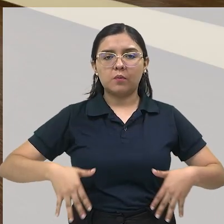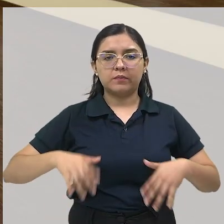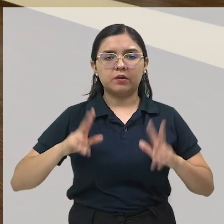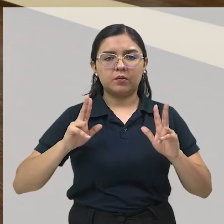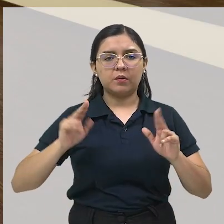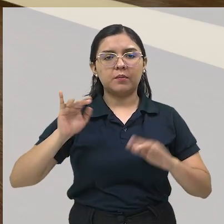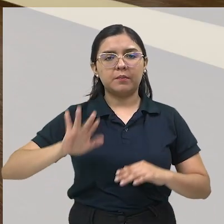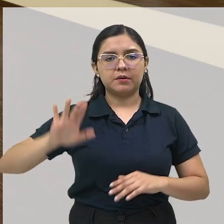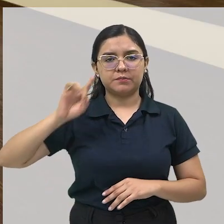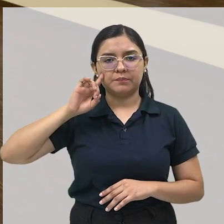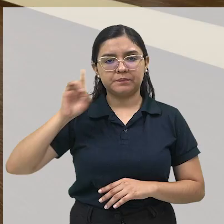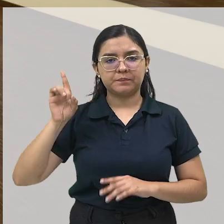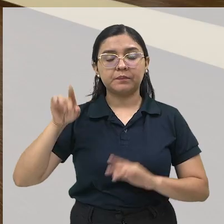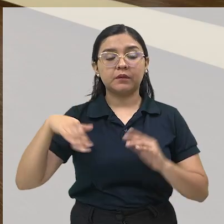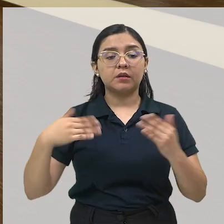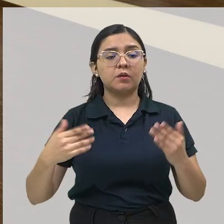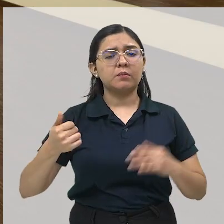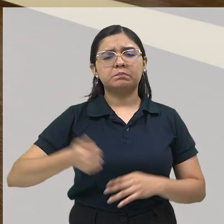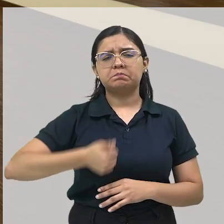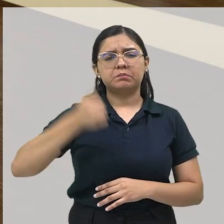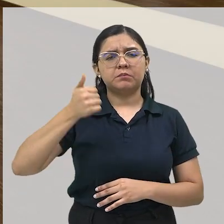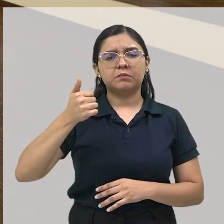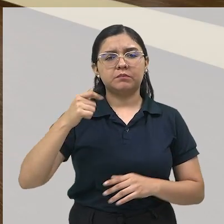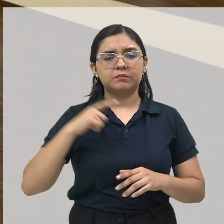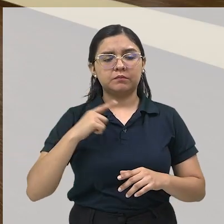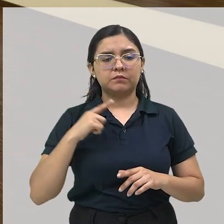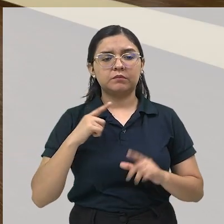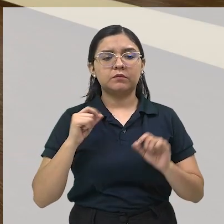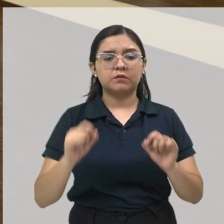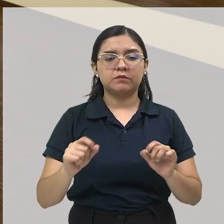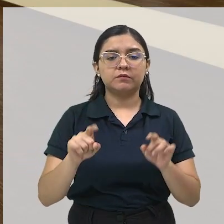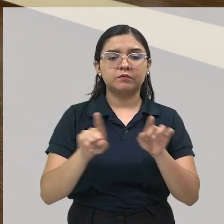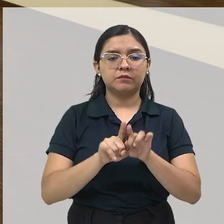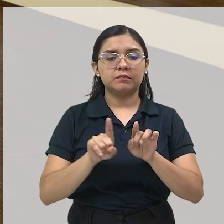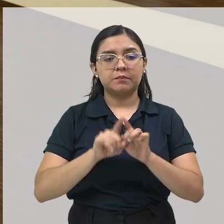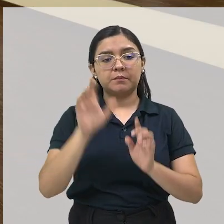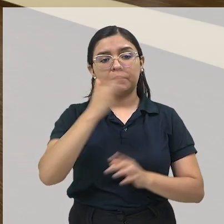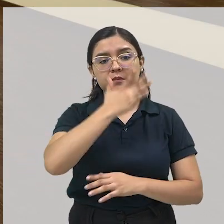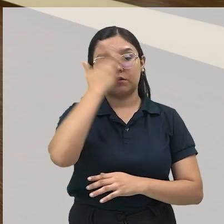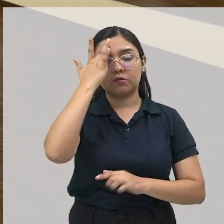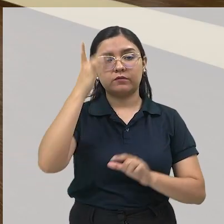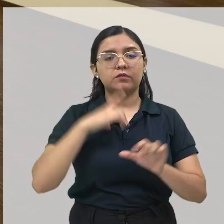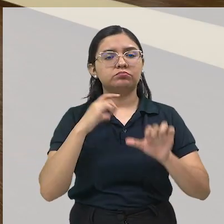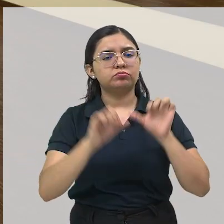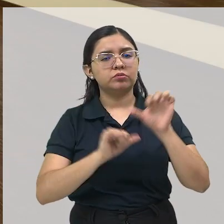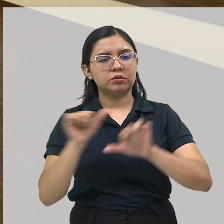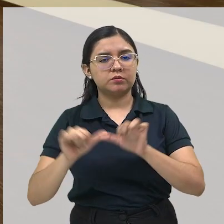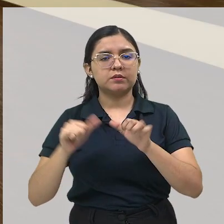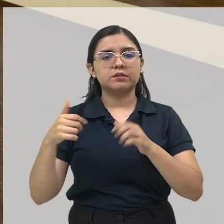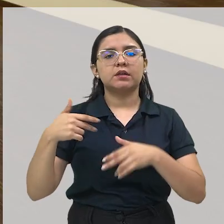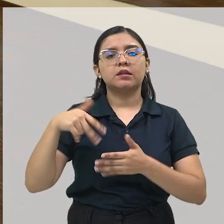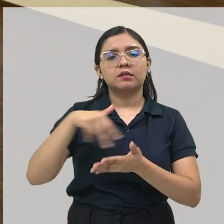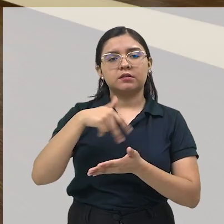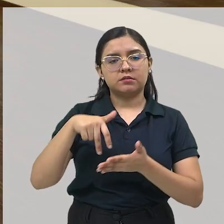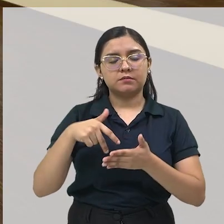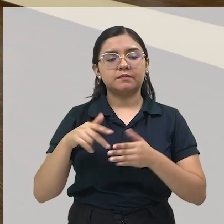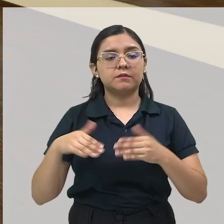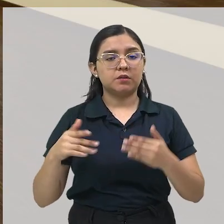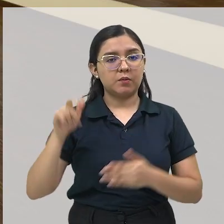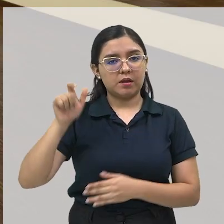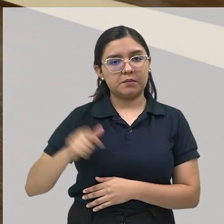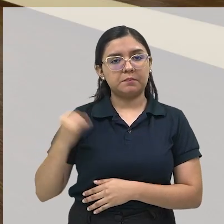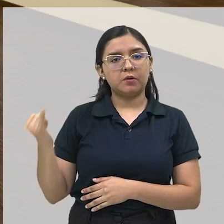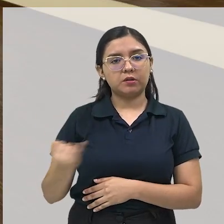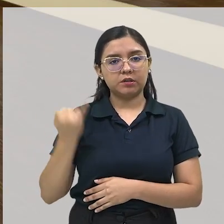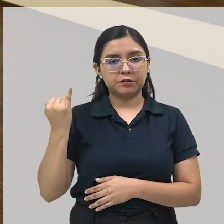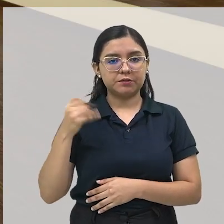imagem, e ela foi uma das percussoras. Tiveram pessoas que foram direcionando, né, essa dança moderna, e ela tem aí um papel muito